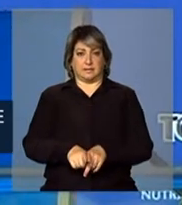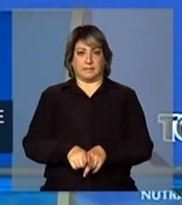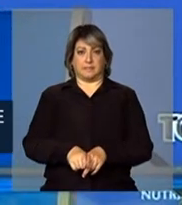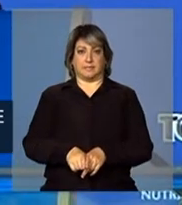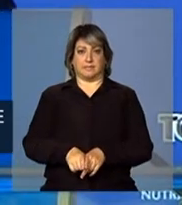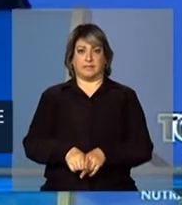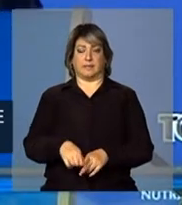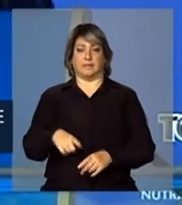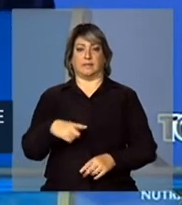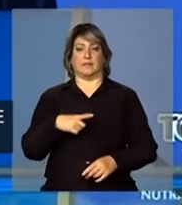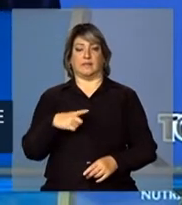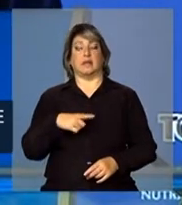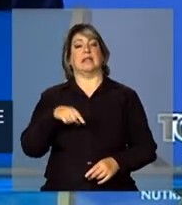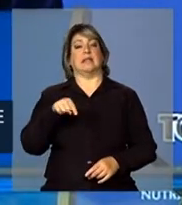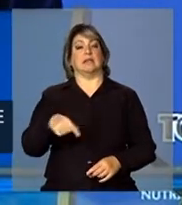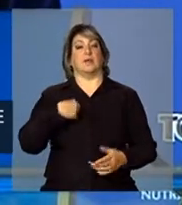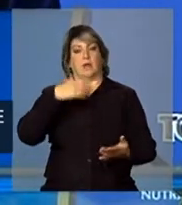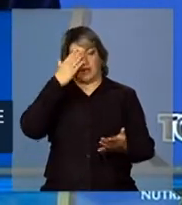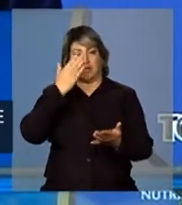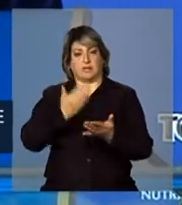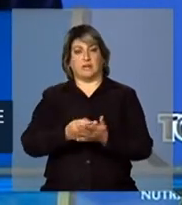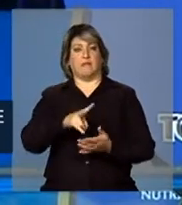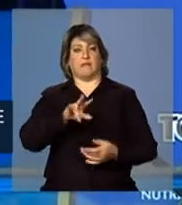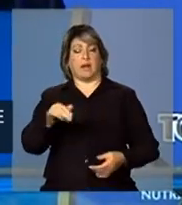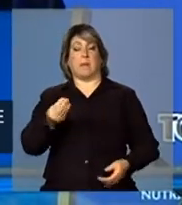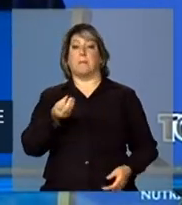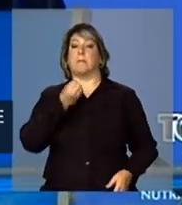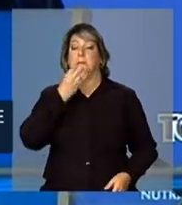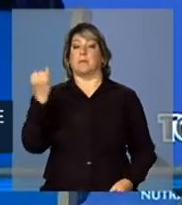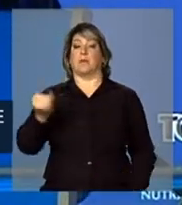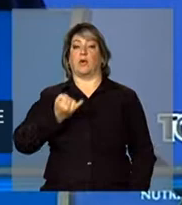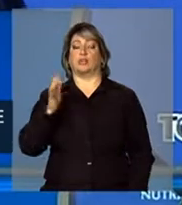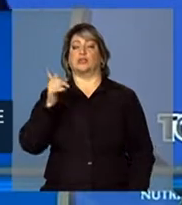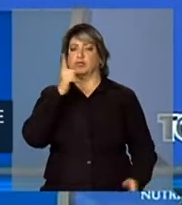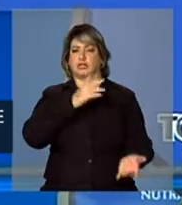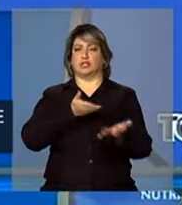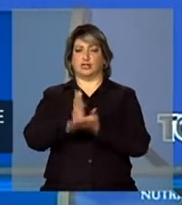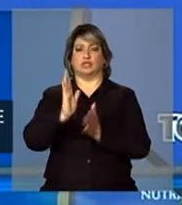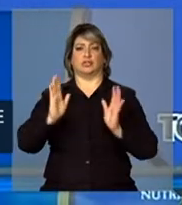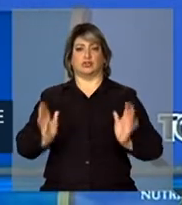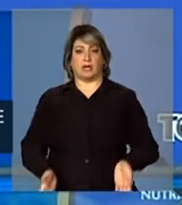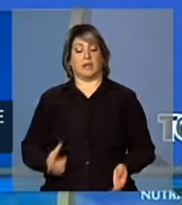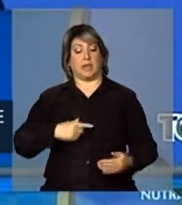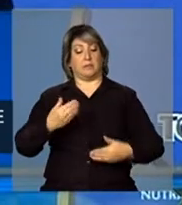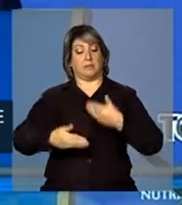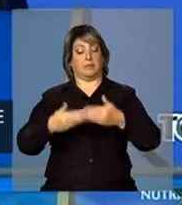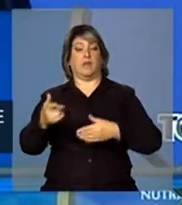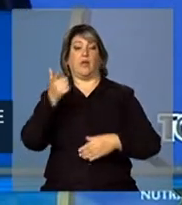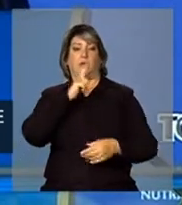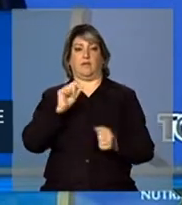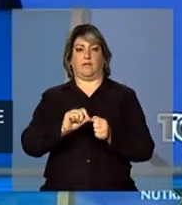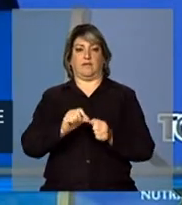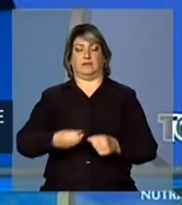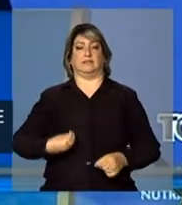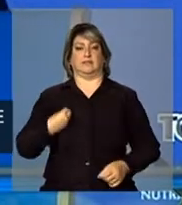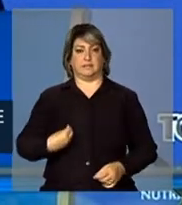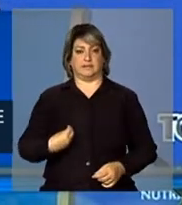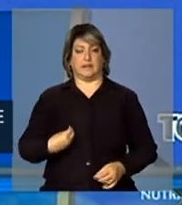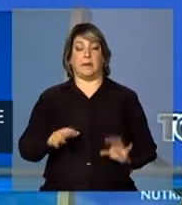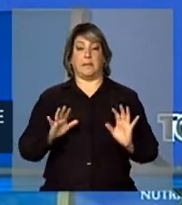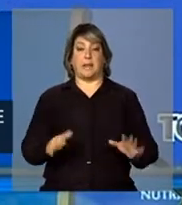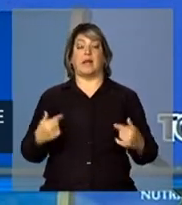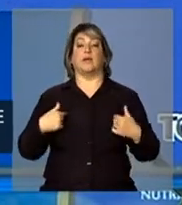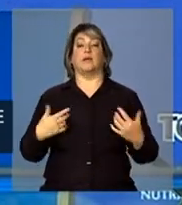Também, isso vai ser, eu acredito, muito importante, já está aprovado e já está em processo de execução. Agora,